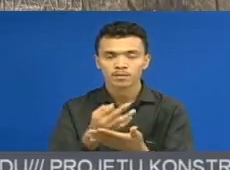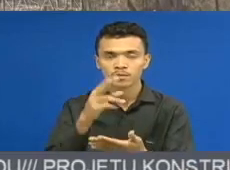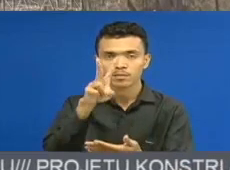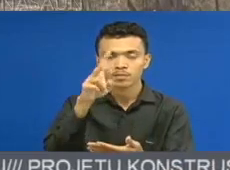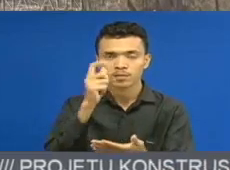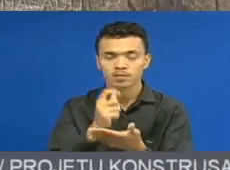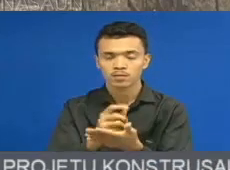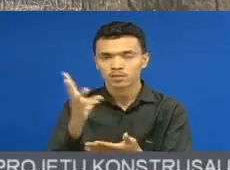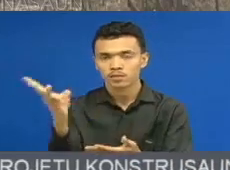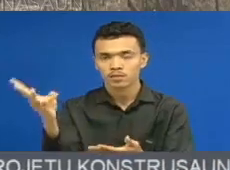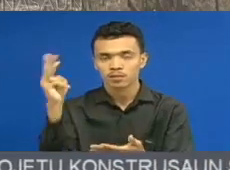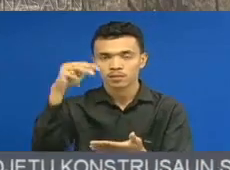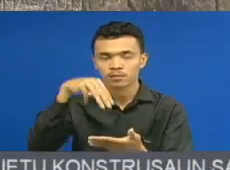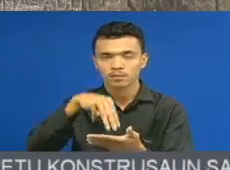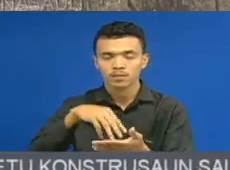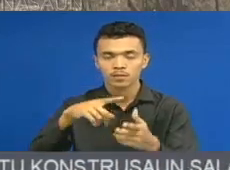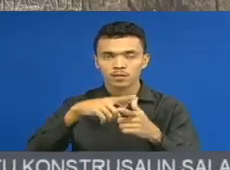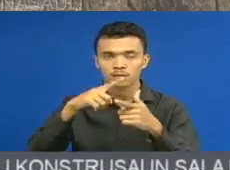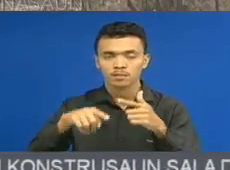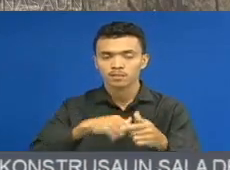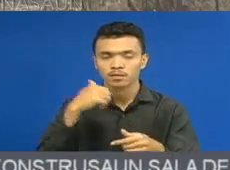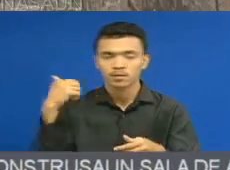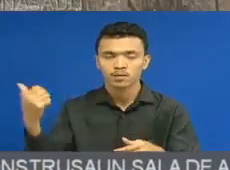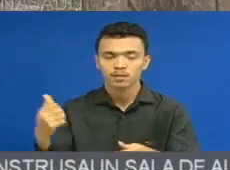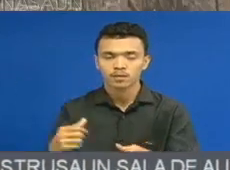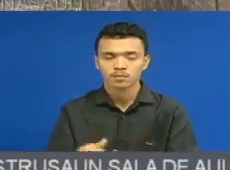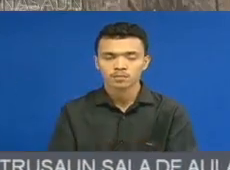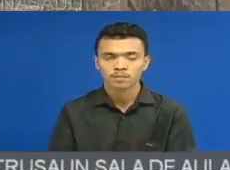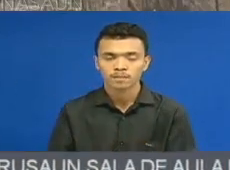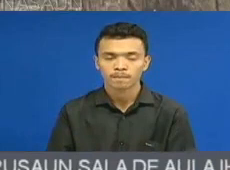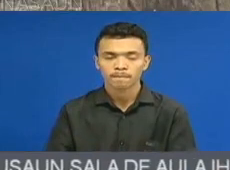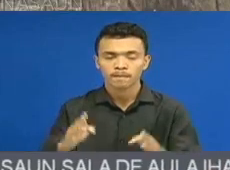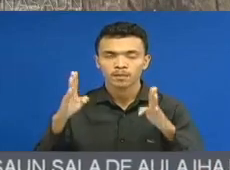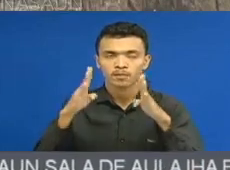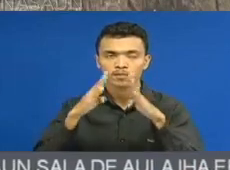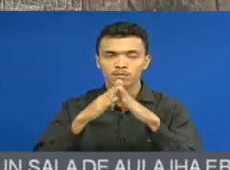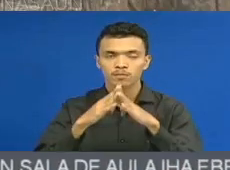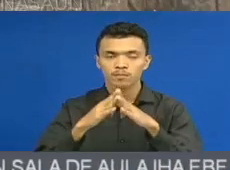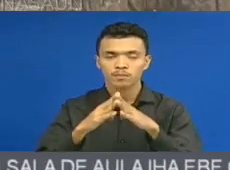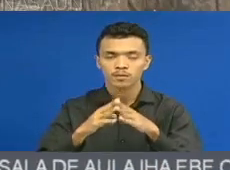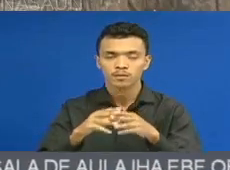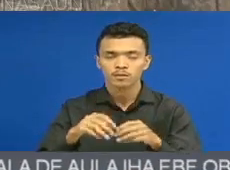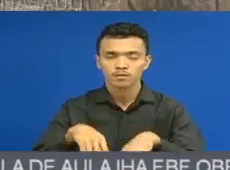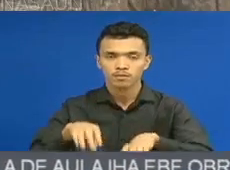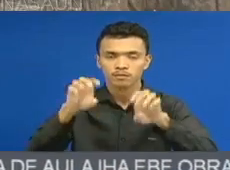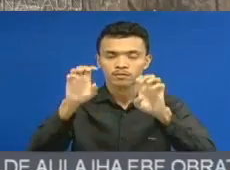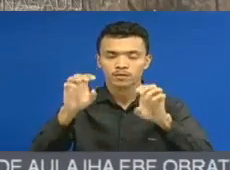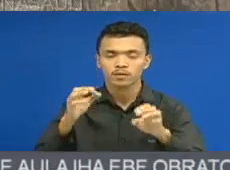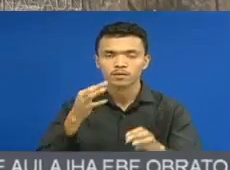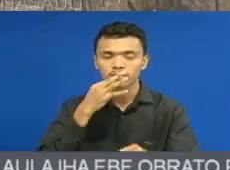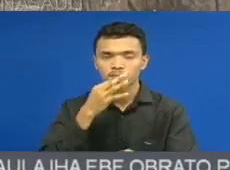260,000 i depois ida seluk maka ba ia uma faang modo oni